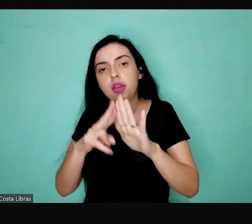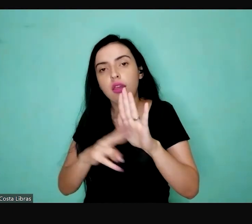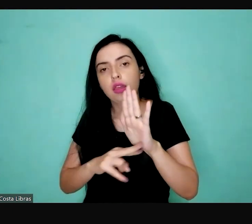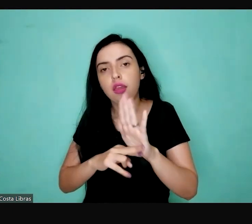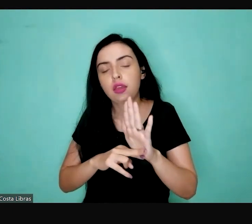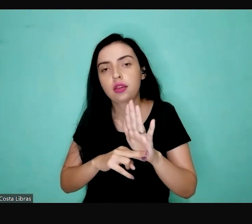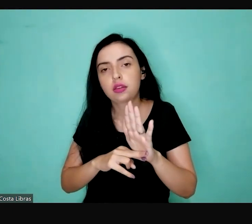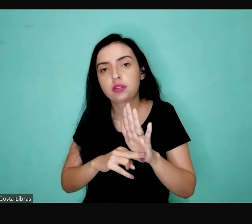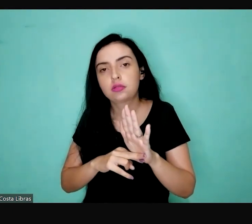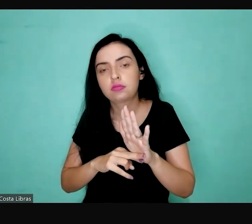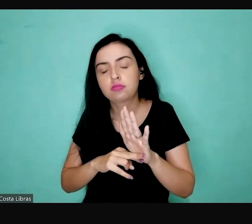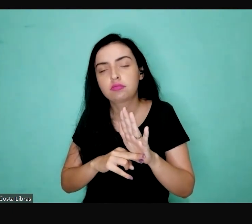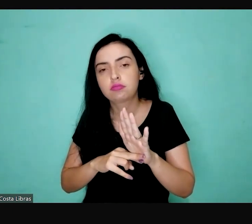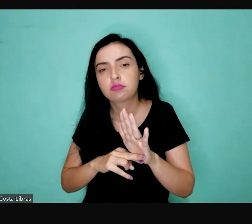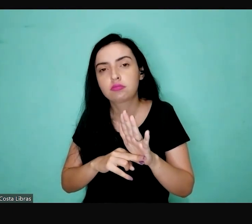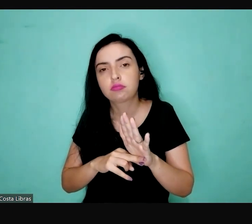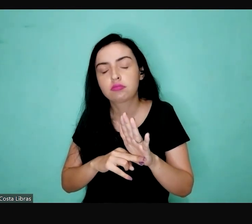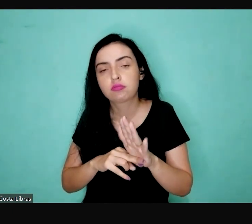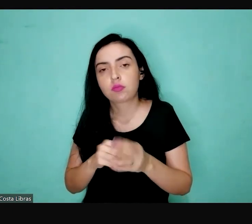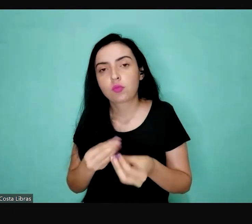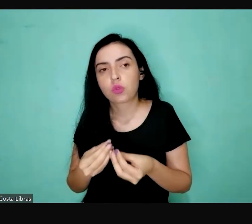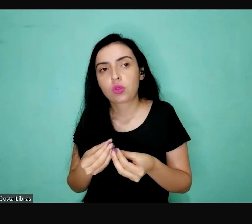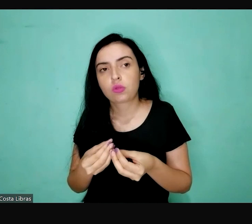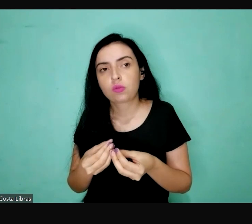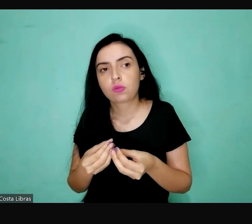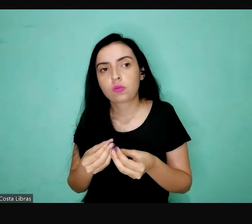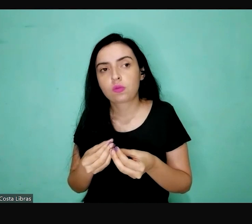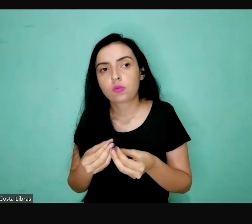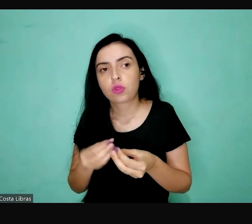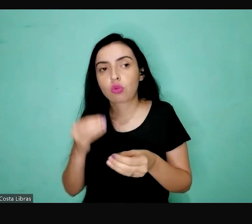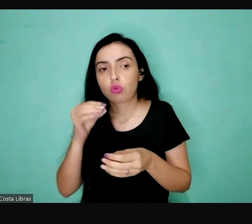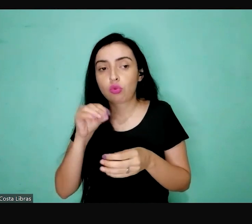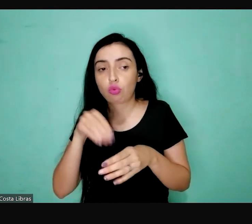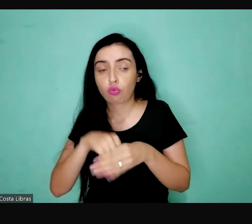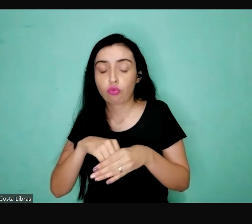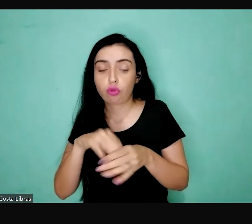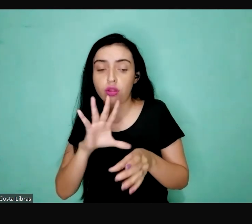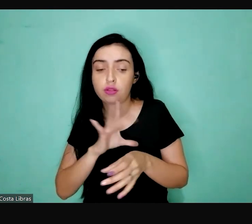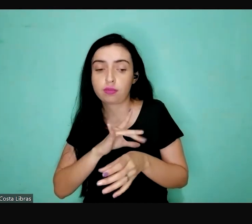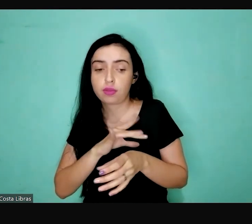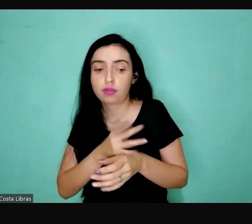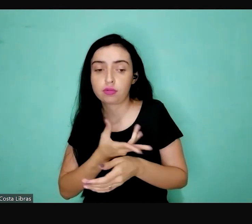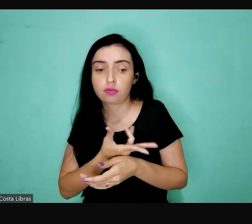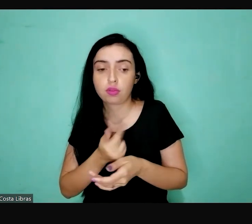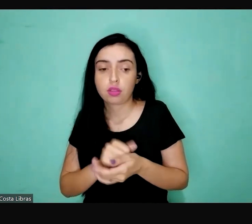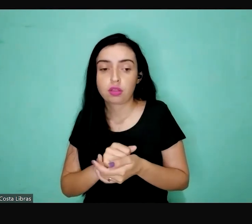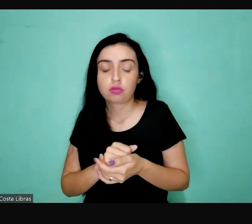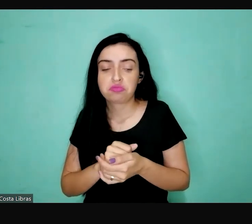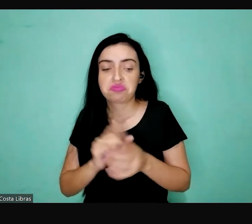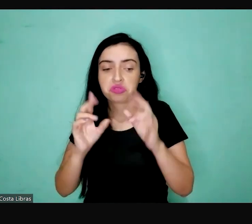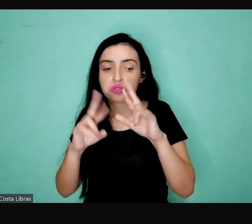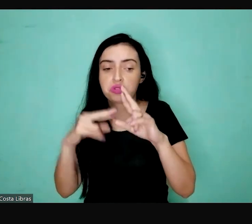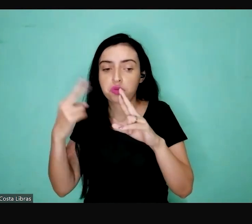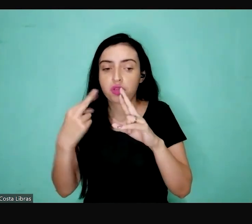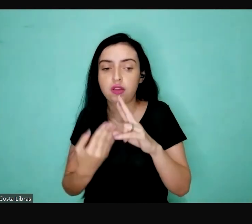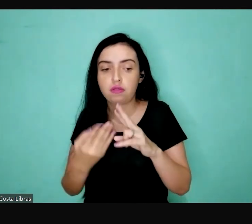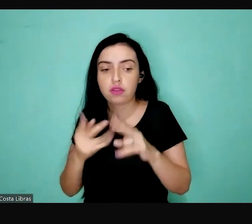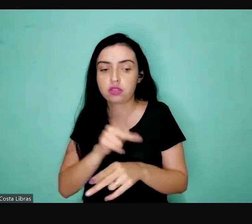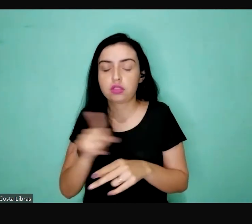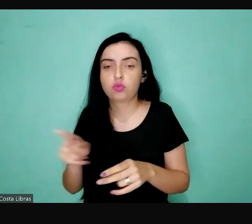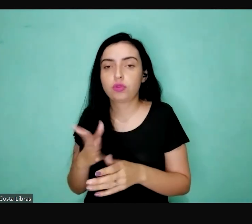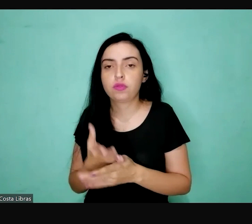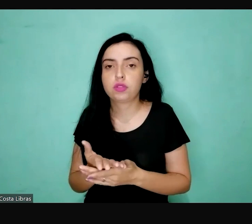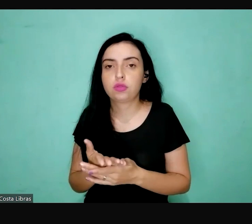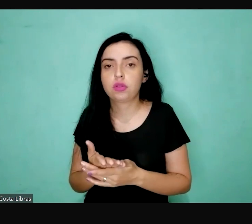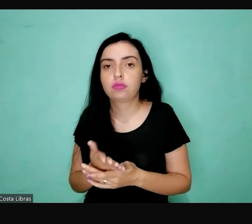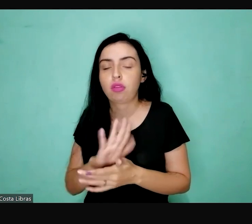Tribunal Constitucional com um voto particular de um prestigiado professor que foi